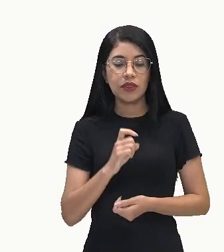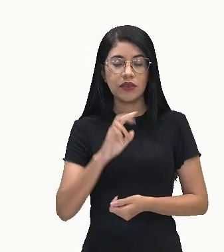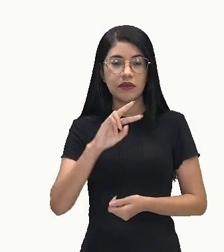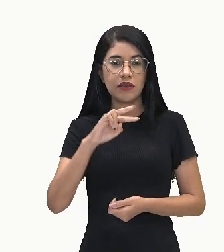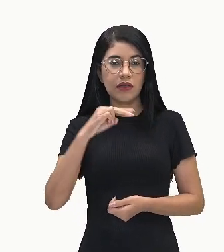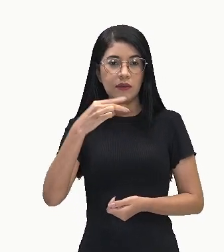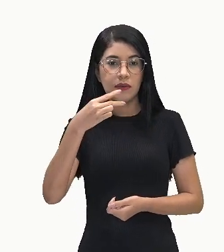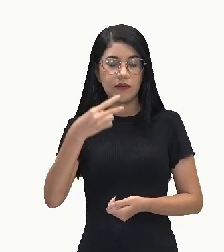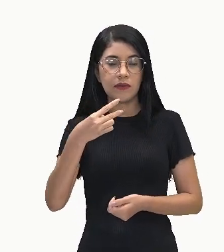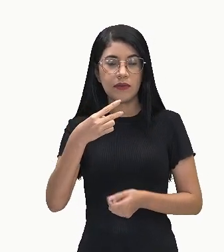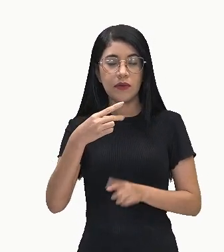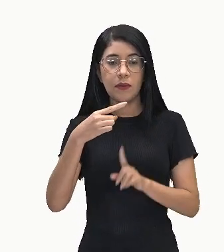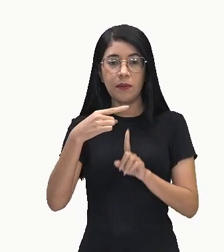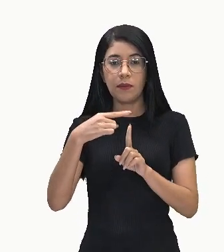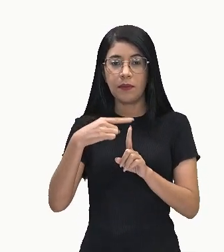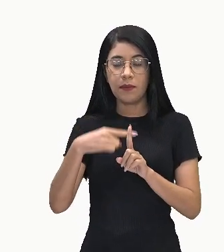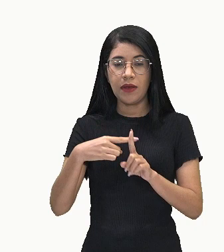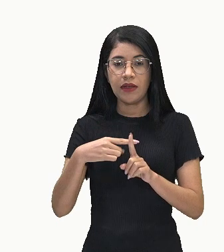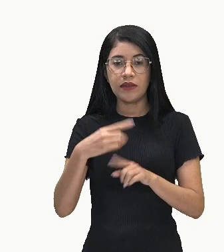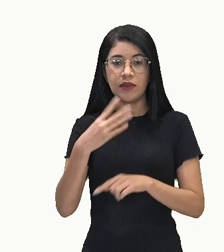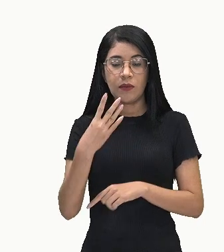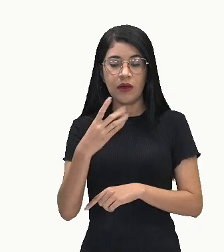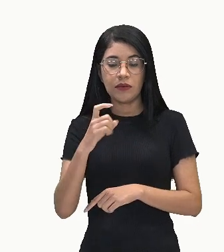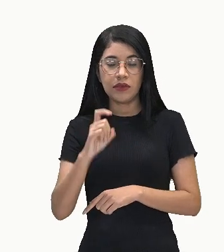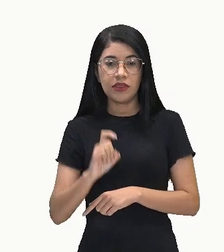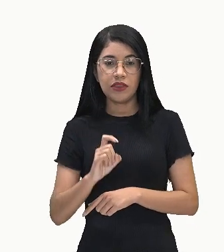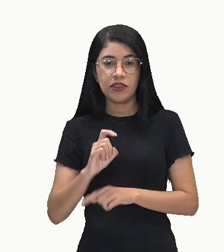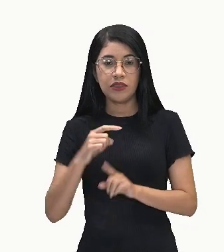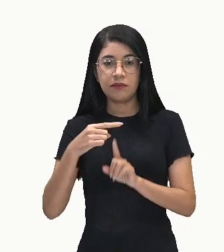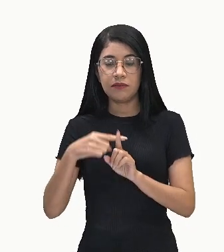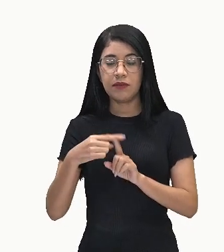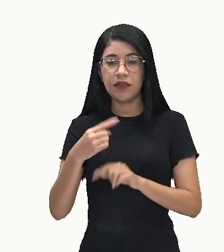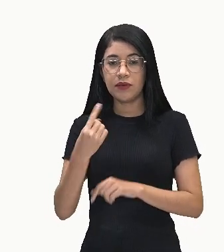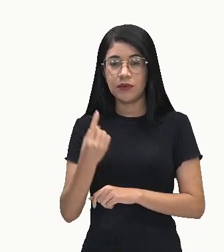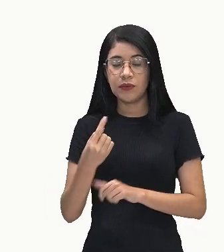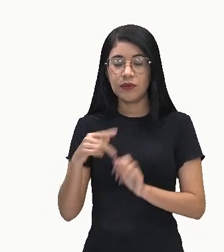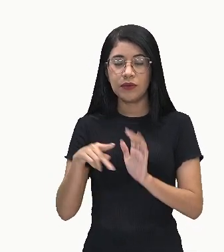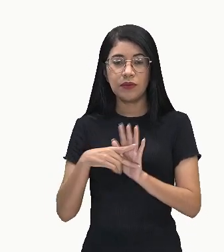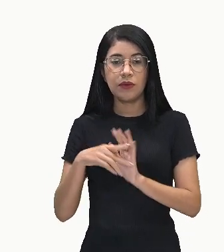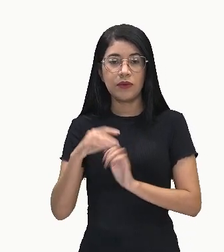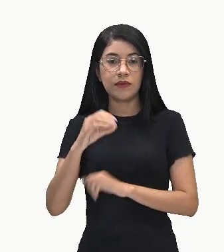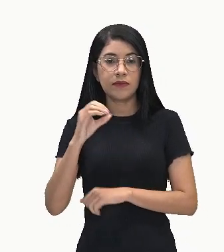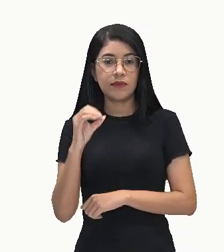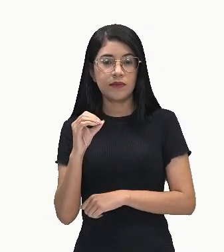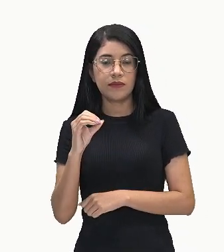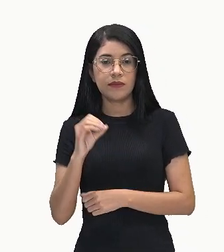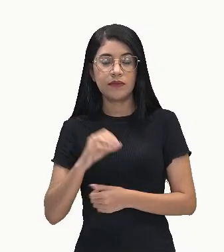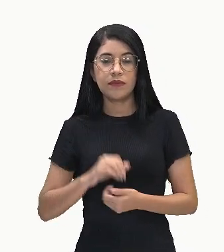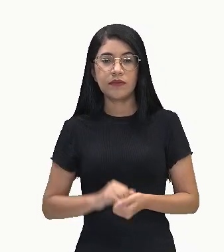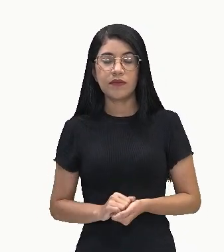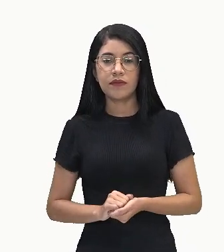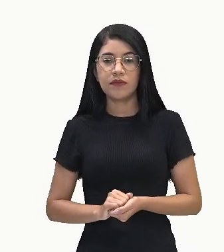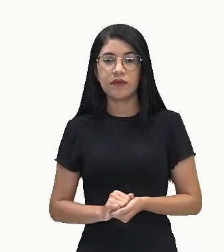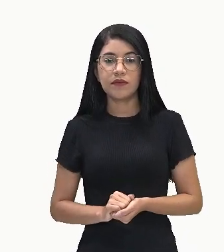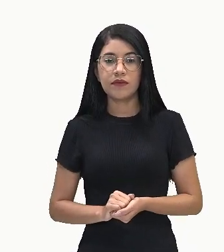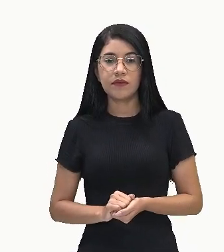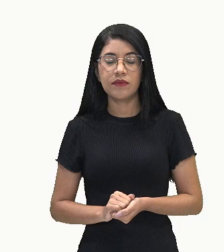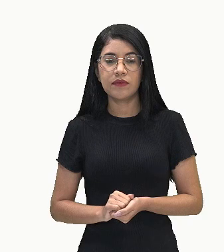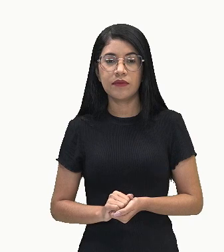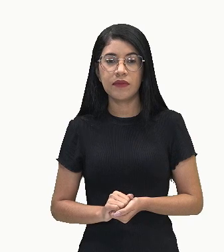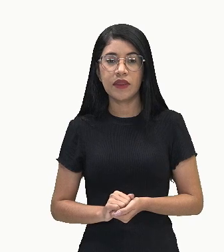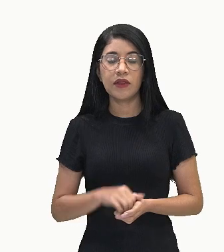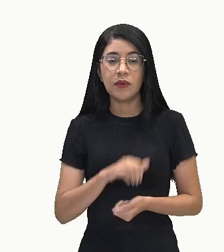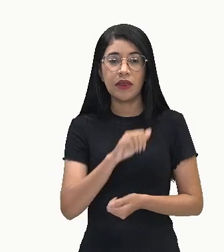4x² mais 4x mais 1 igual a zero, nós teríamos aqui